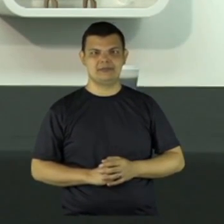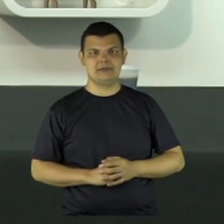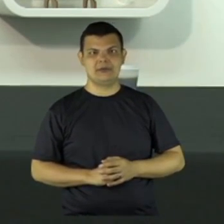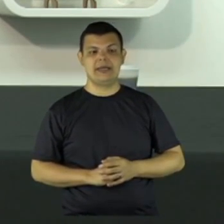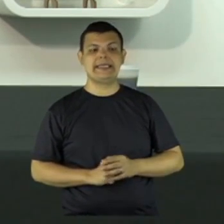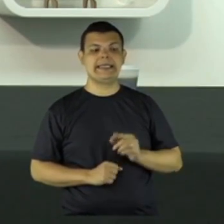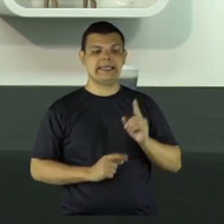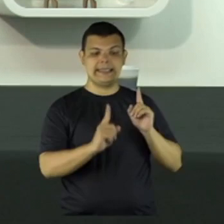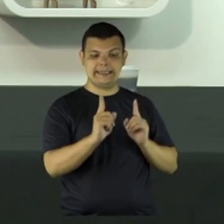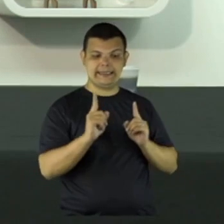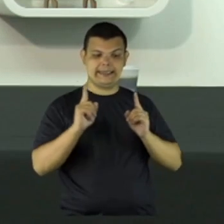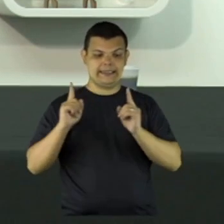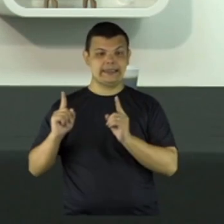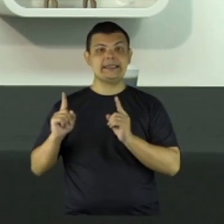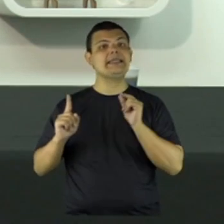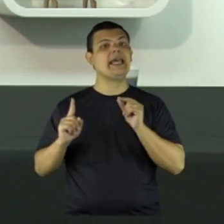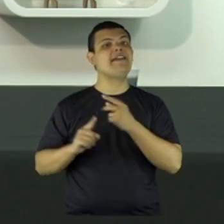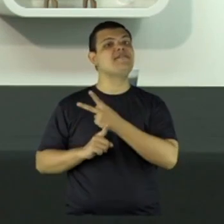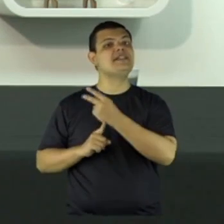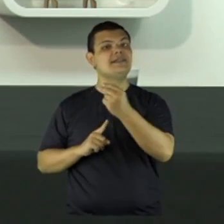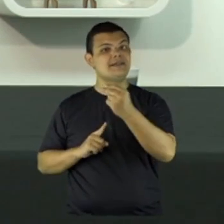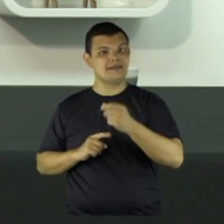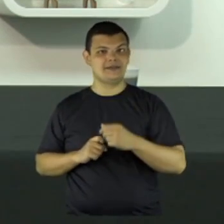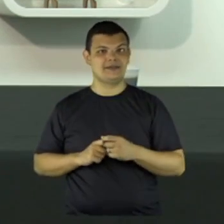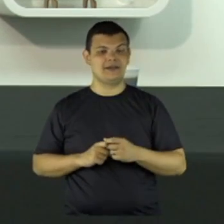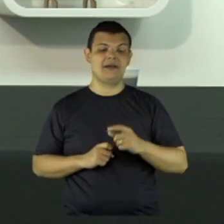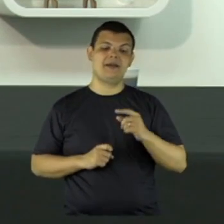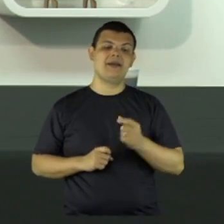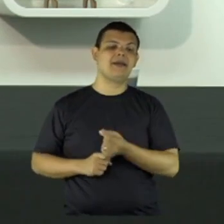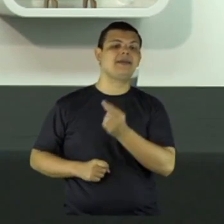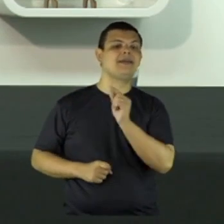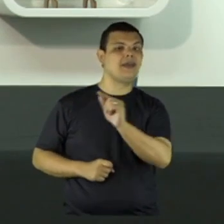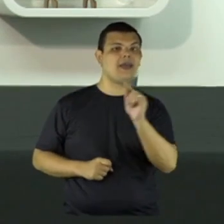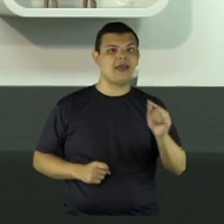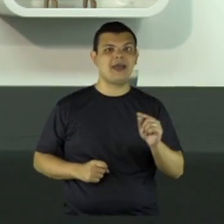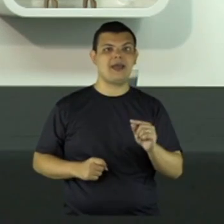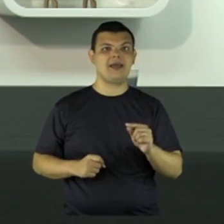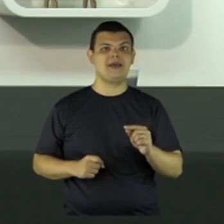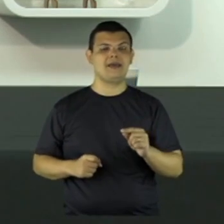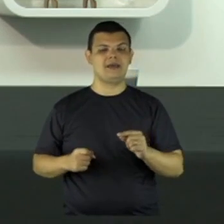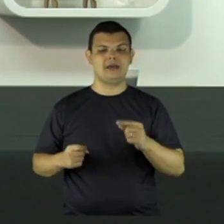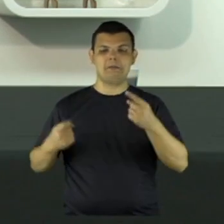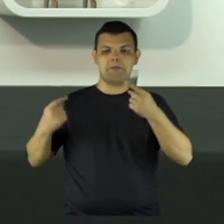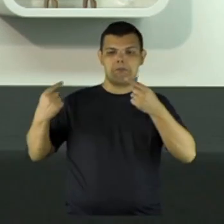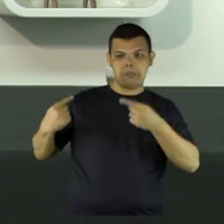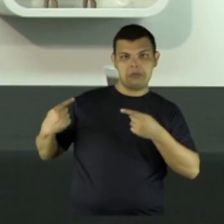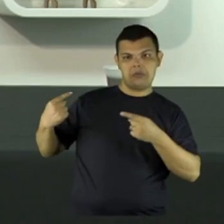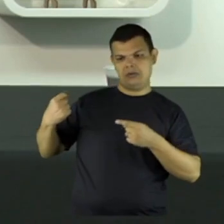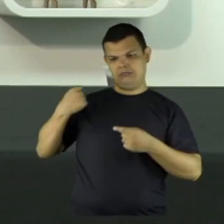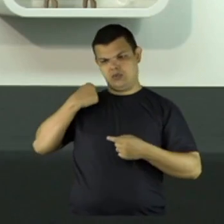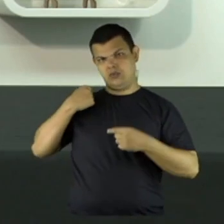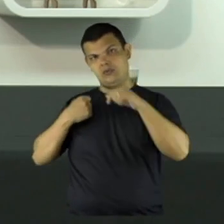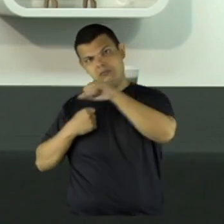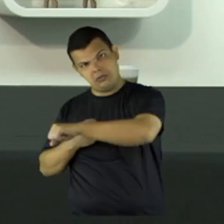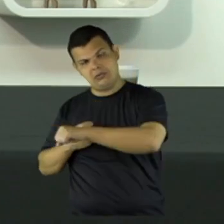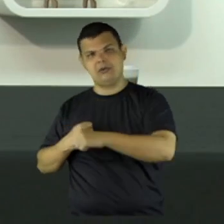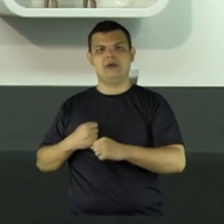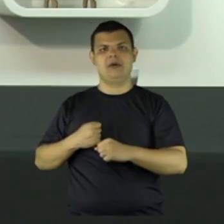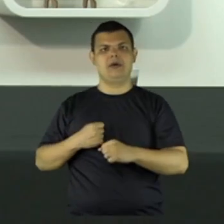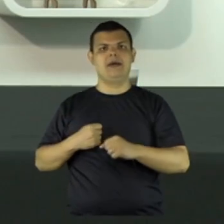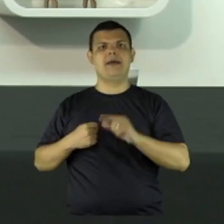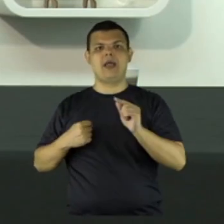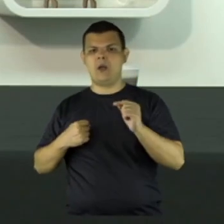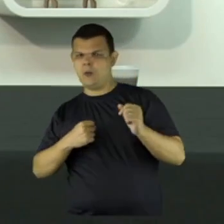dos lutadores vai conseguir atingir o golpe? Qual dos lutadores vai vencer a luta? Qual deles vai conseguir